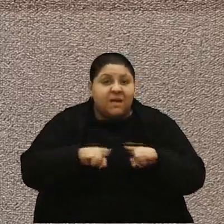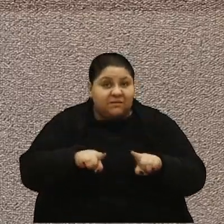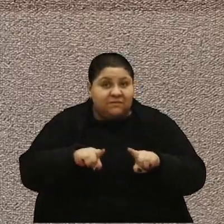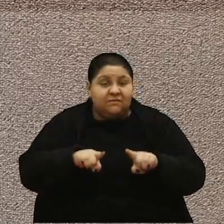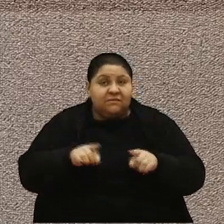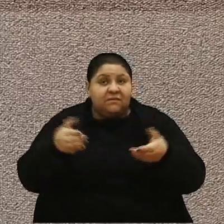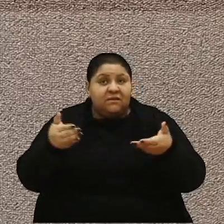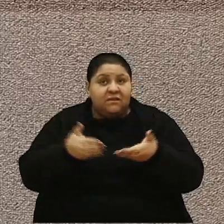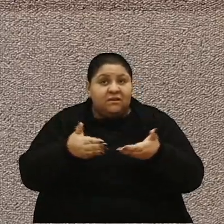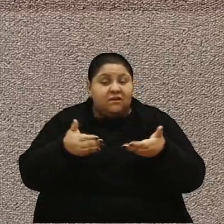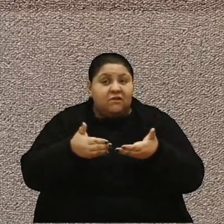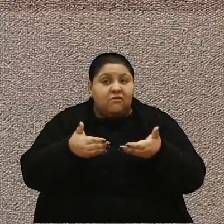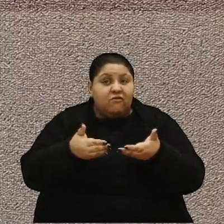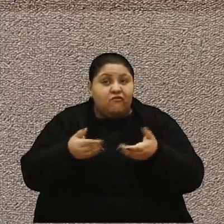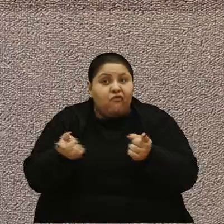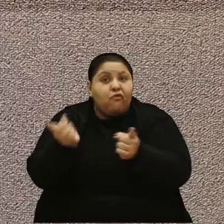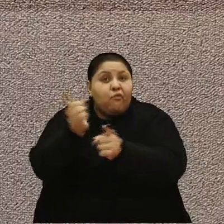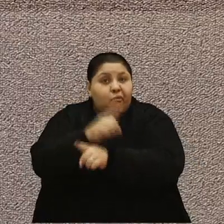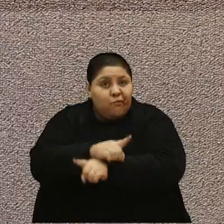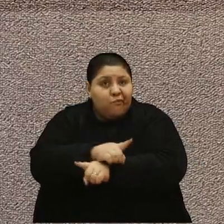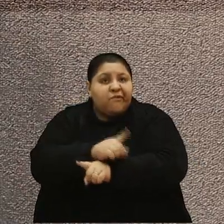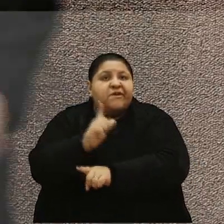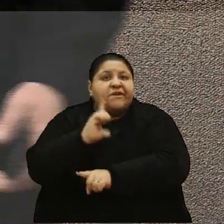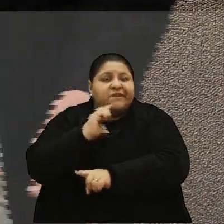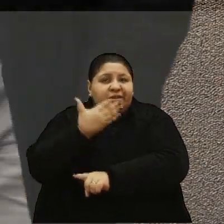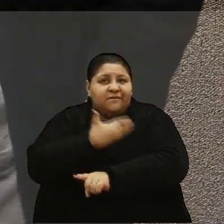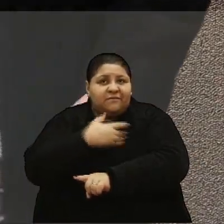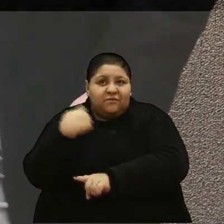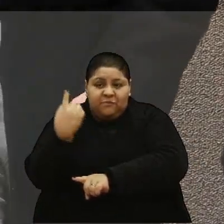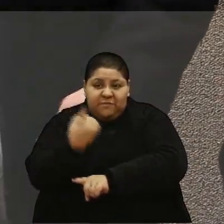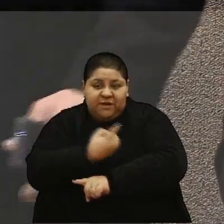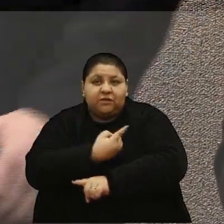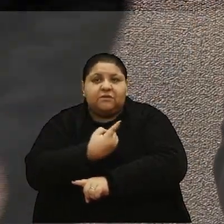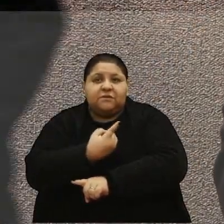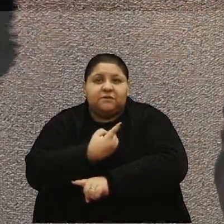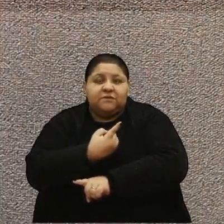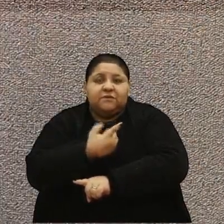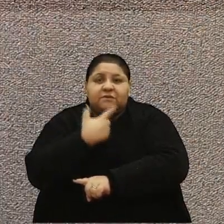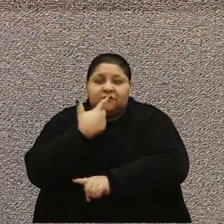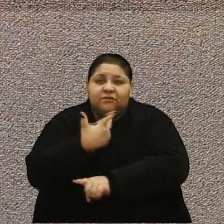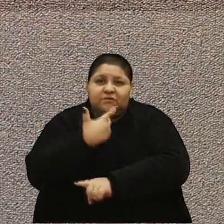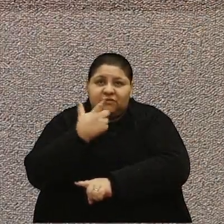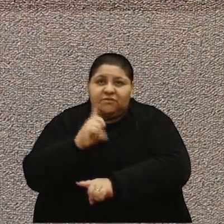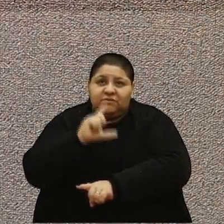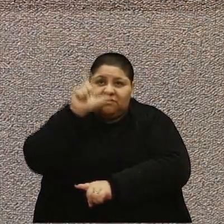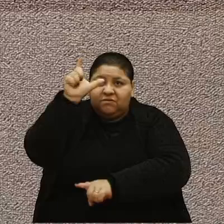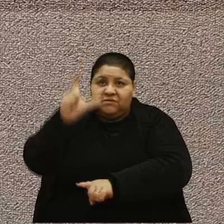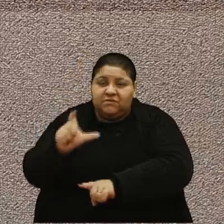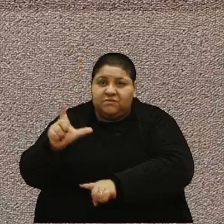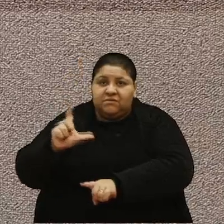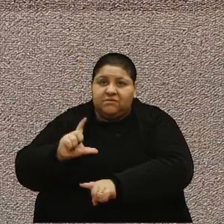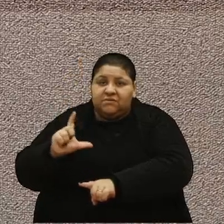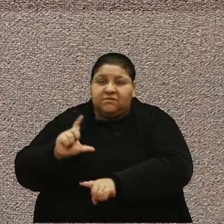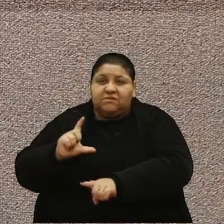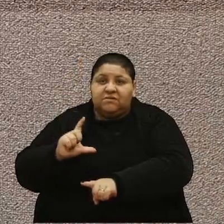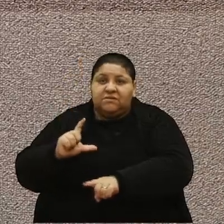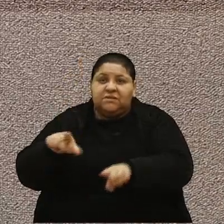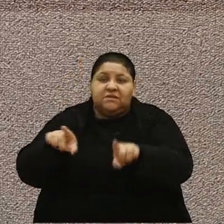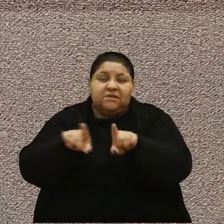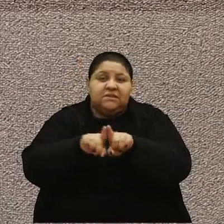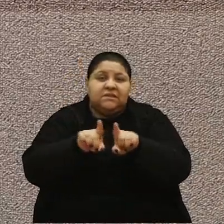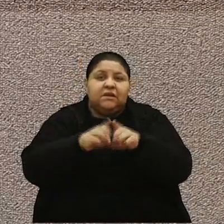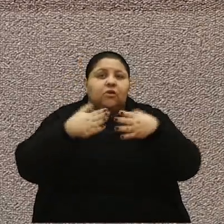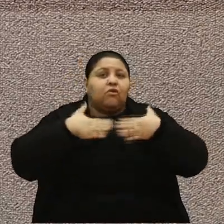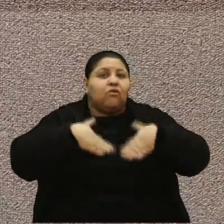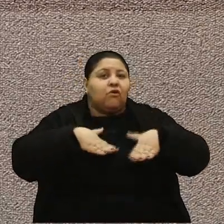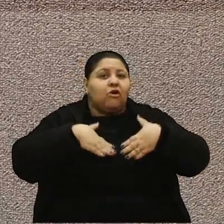vou por um outro viés, e eu tenho uma amiga nossa em comum, que ela disse, às vezes tem as pessoas que têm que ir com o pé no pescoço, e as outras vezes as pessoas têm que